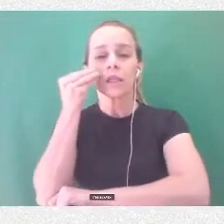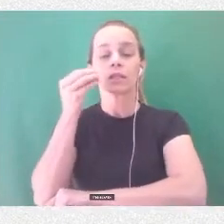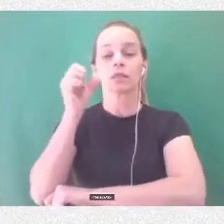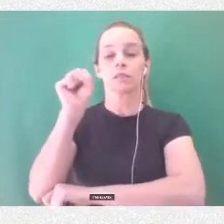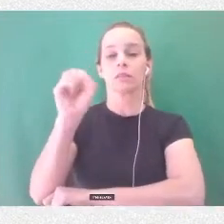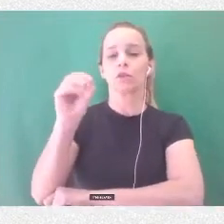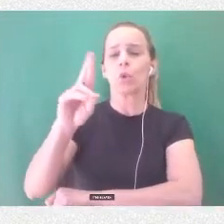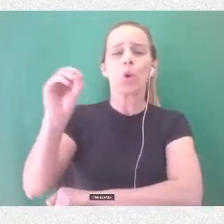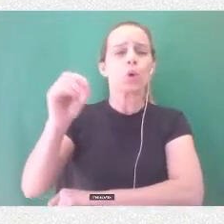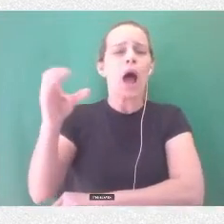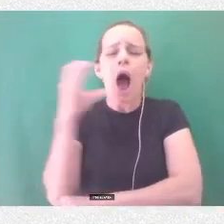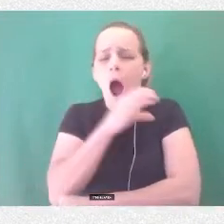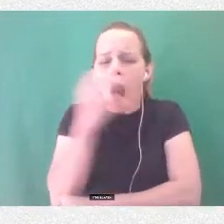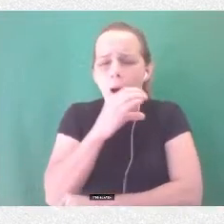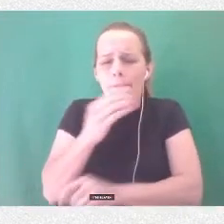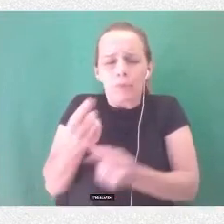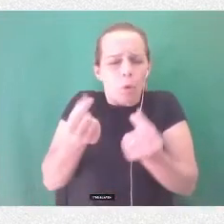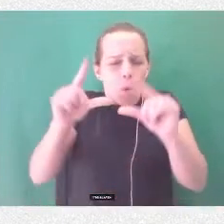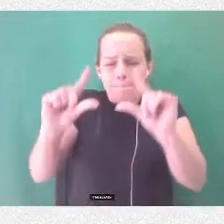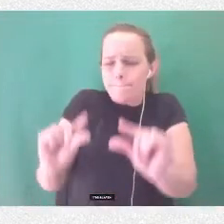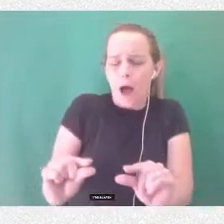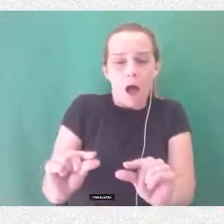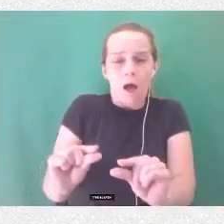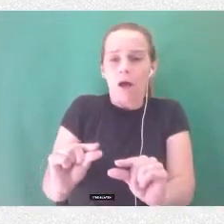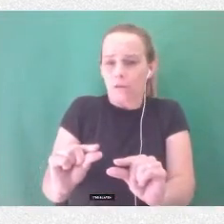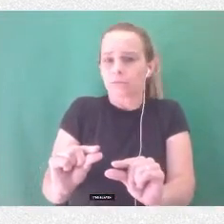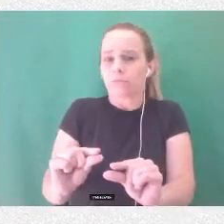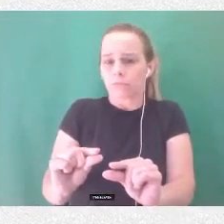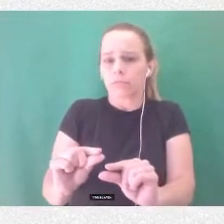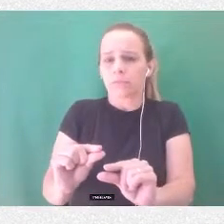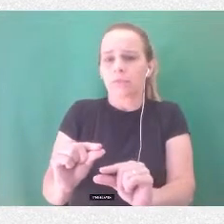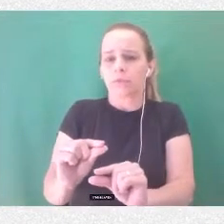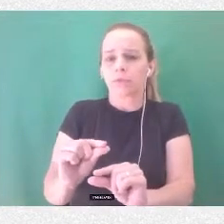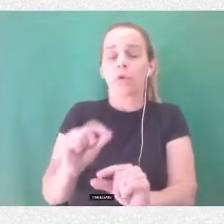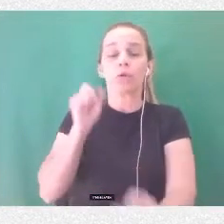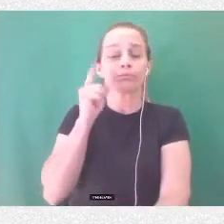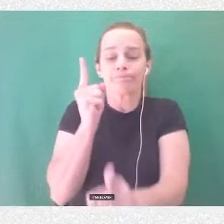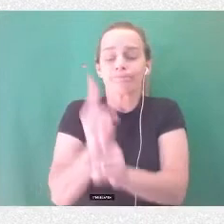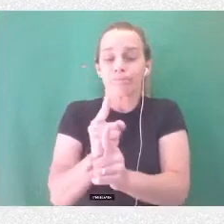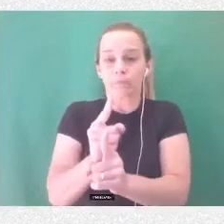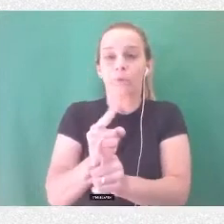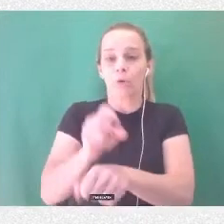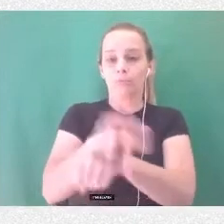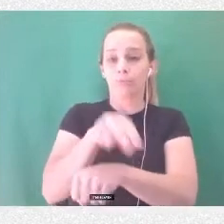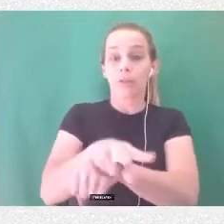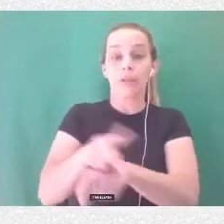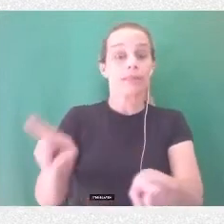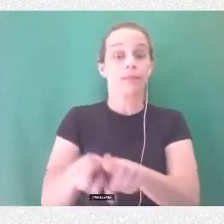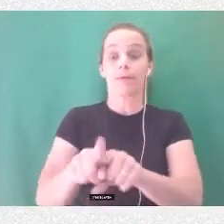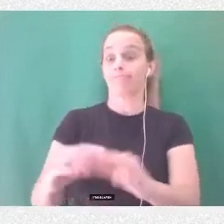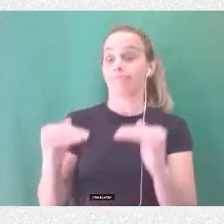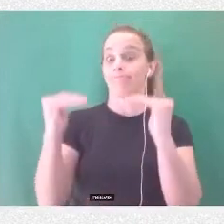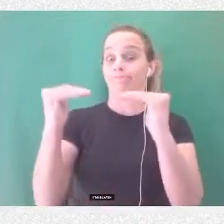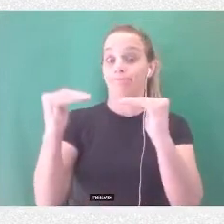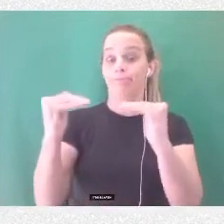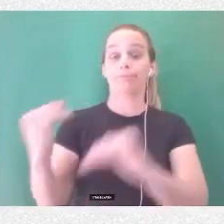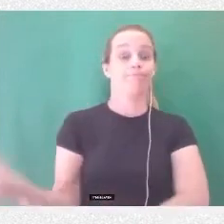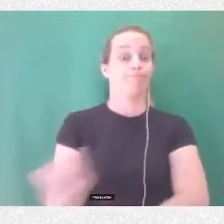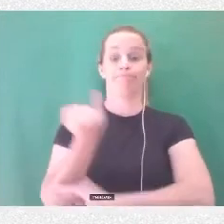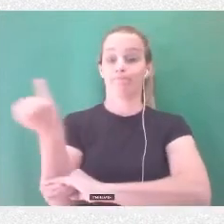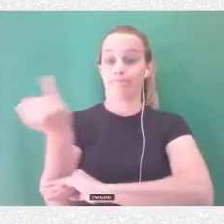barato, rápido e eficiente para a detecção do vírus. Absolutamente também fundamental. E percebam, essas